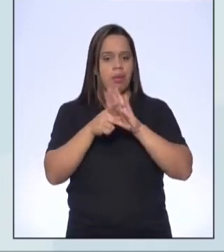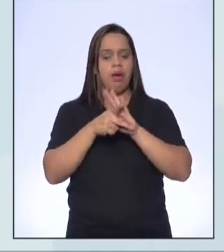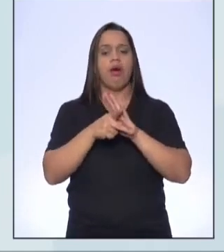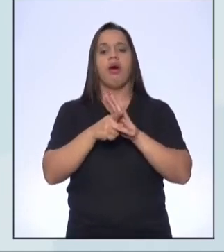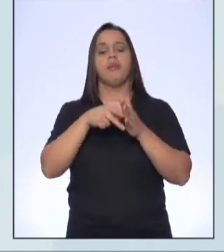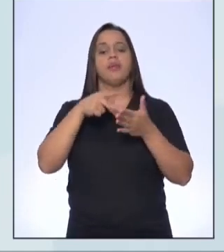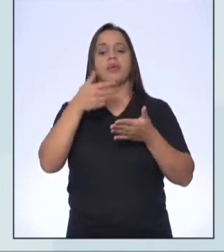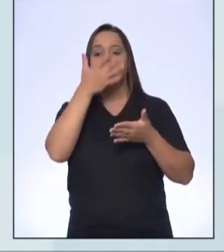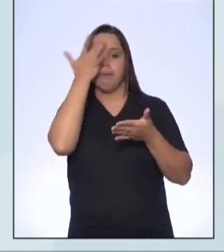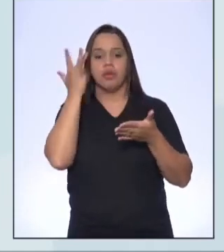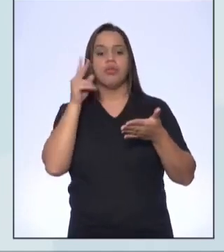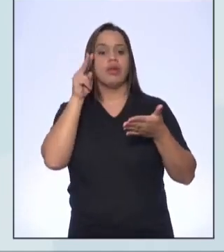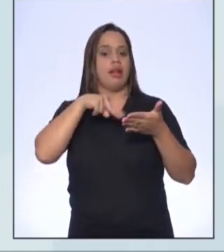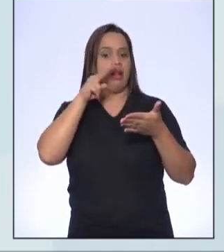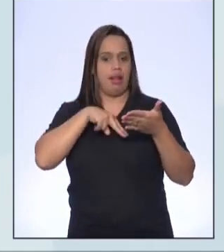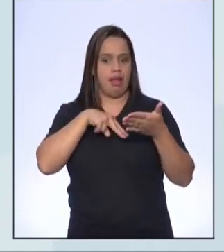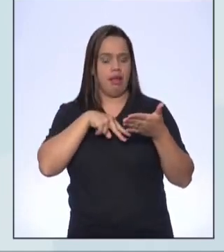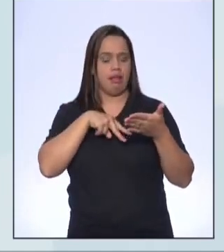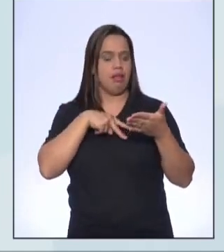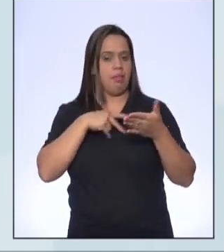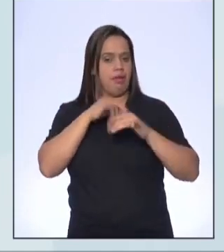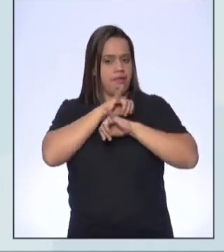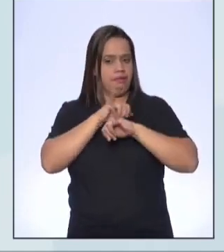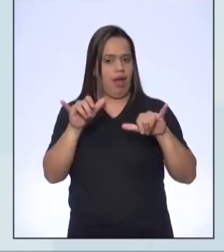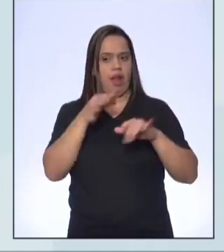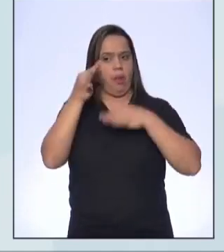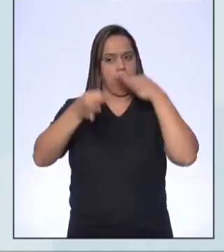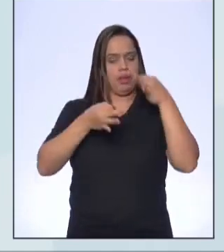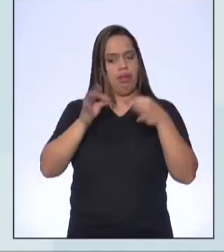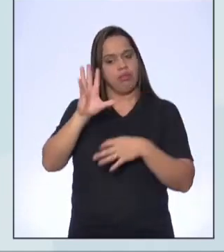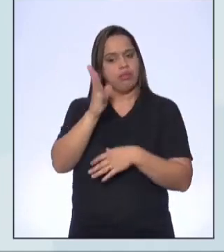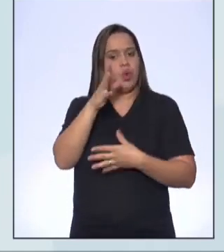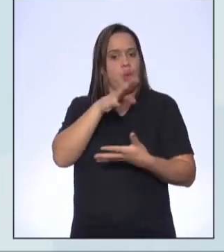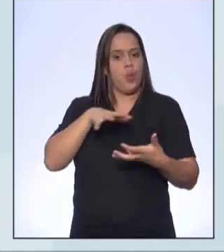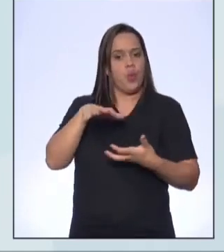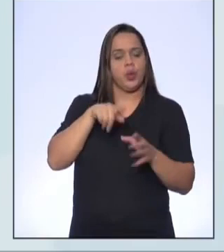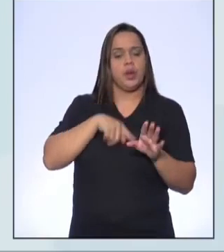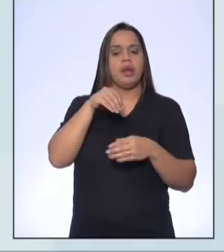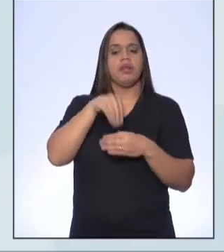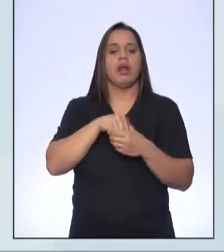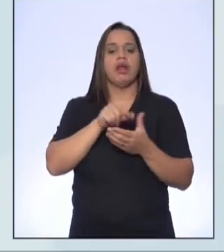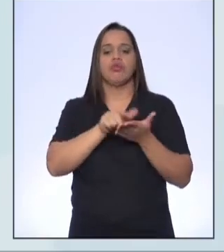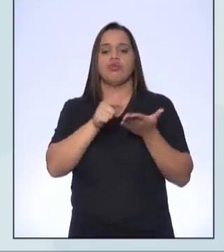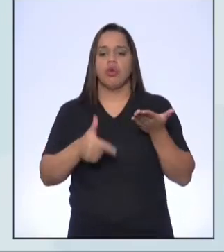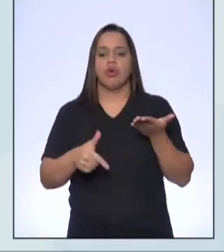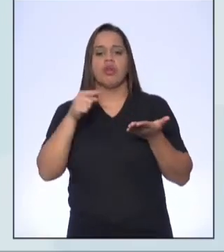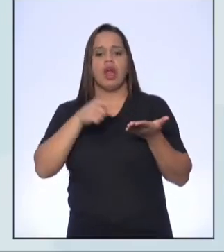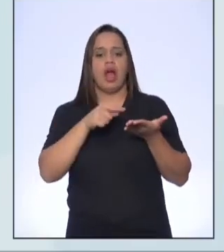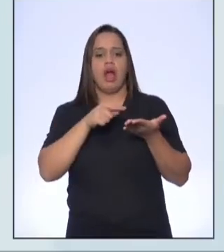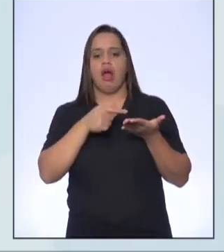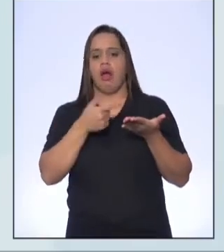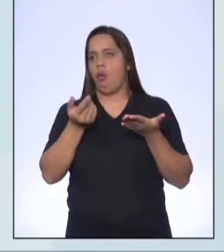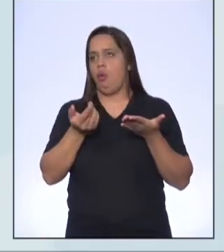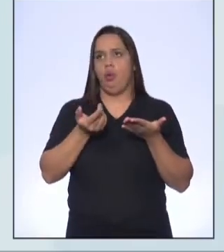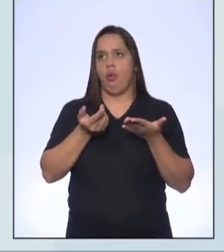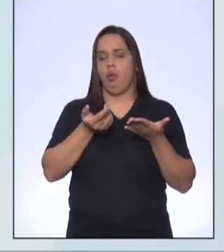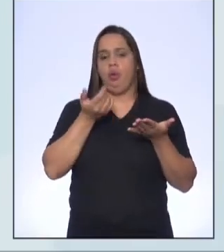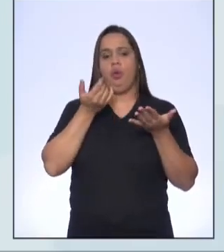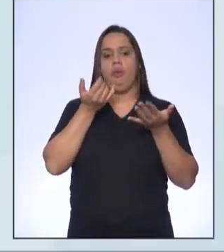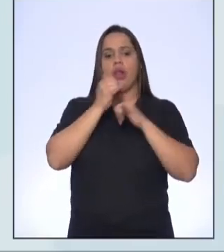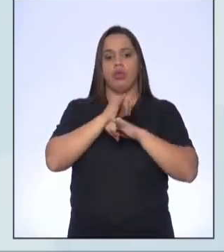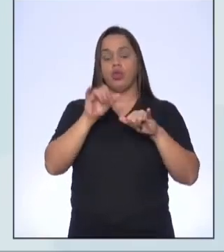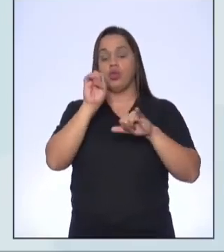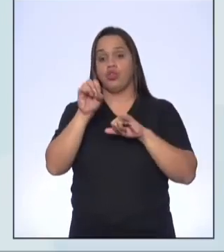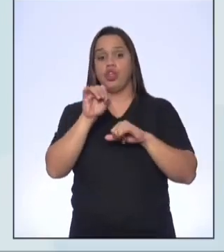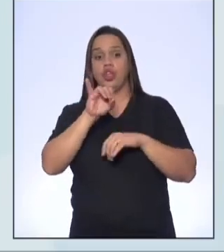possa opinar sobre o que está acontecendo no mundo e dentro do jornal. Sobre alguma notícia, se o jornal foi